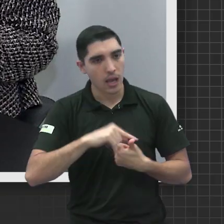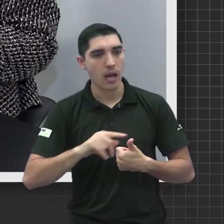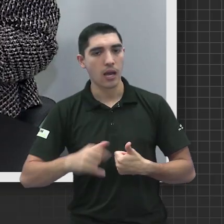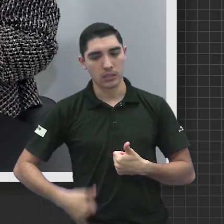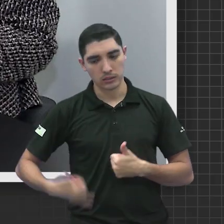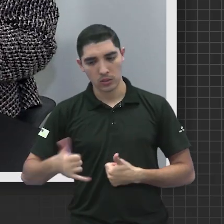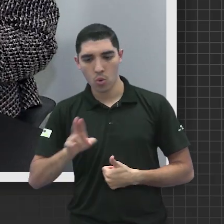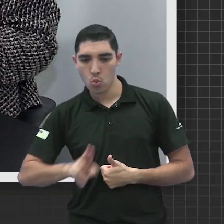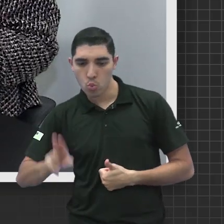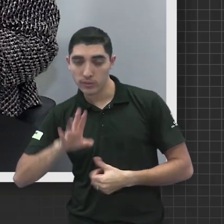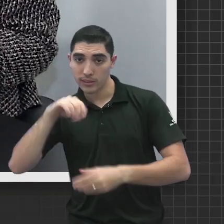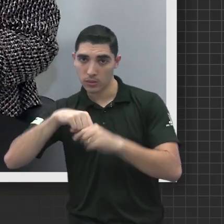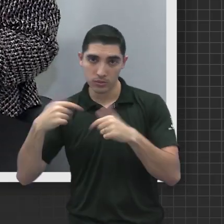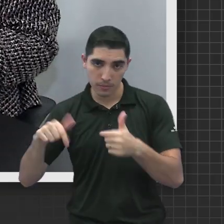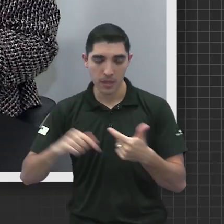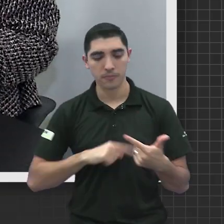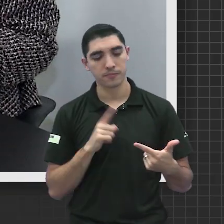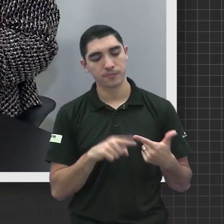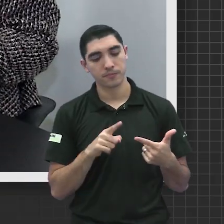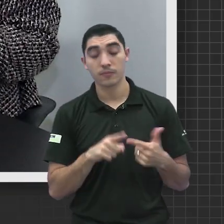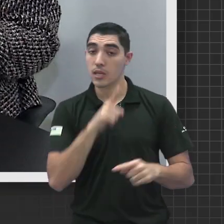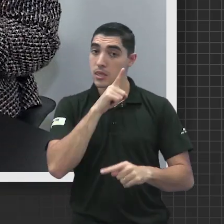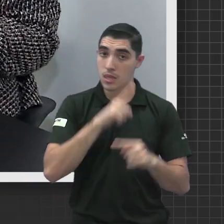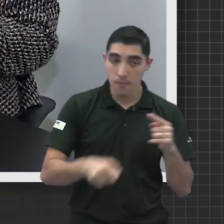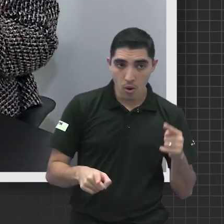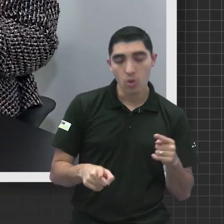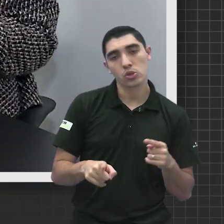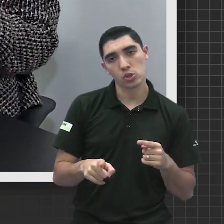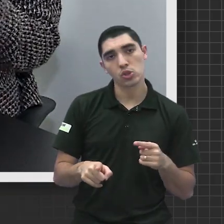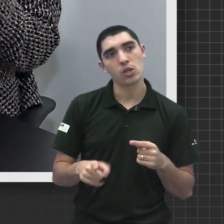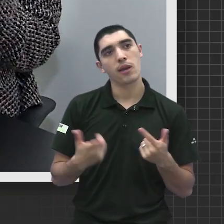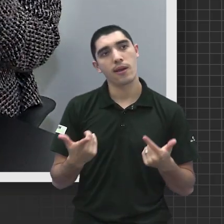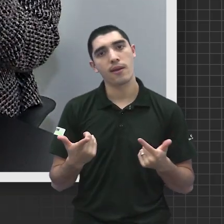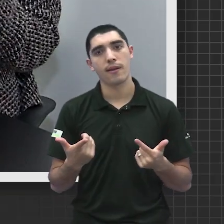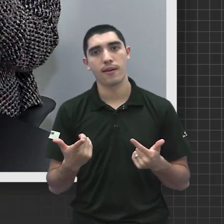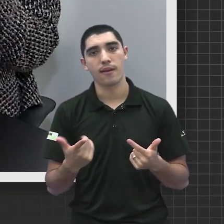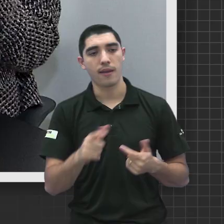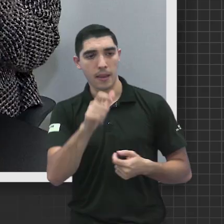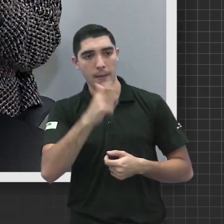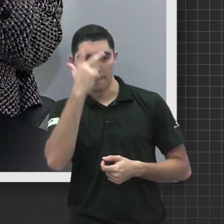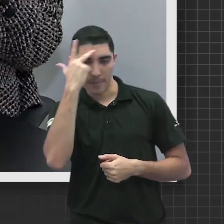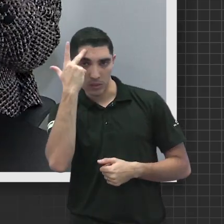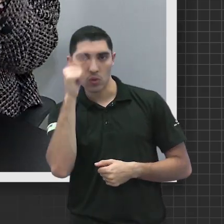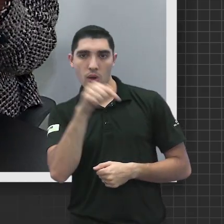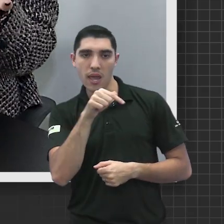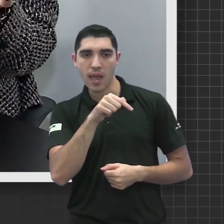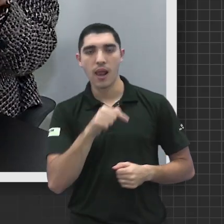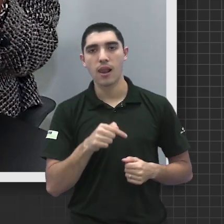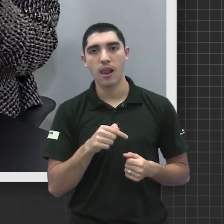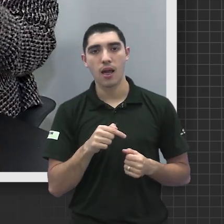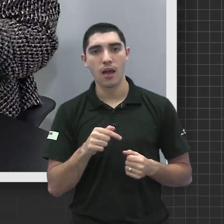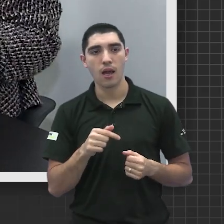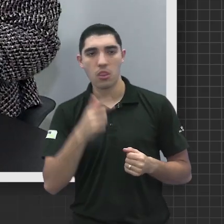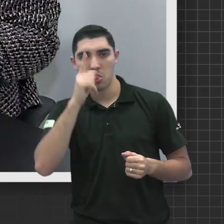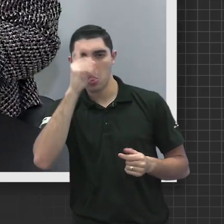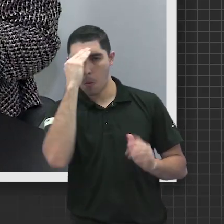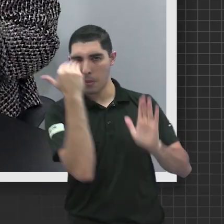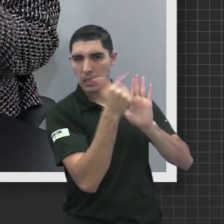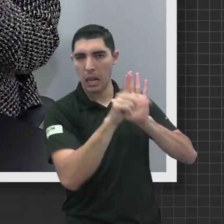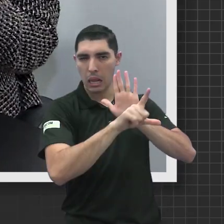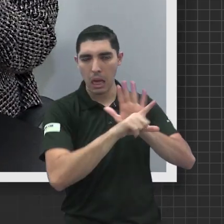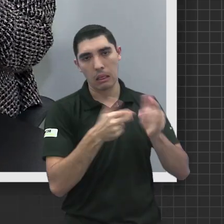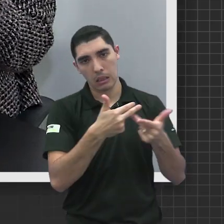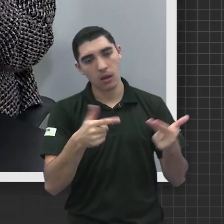de celulares durante o local de trabalho, proibindo que a pessoa haja de maneira contrária à